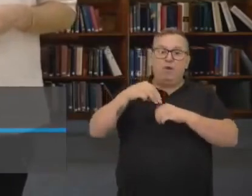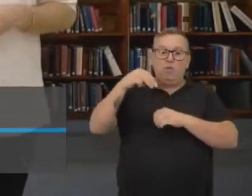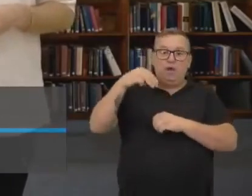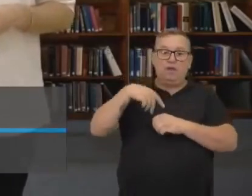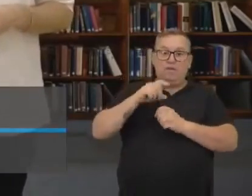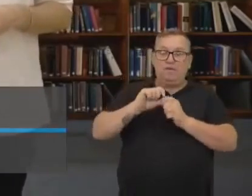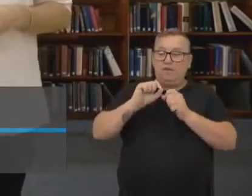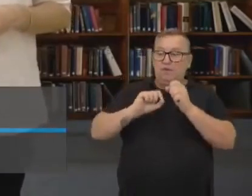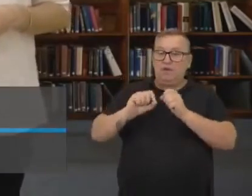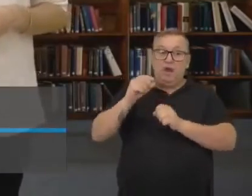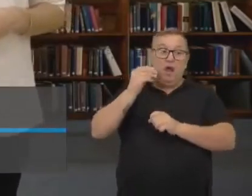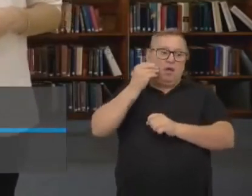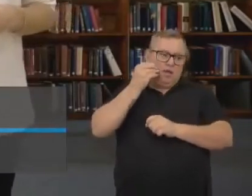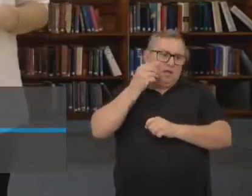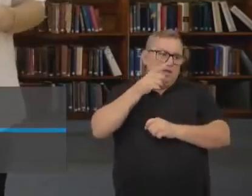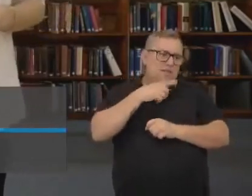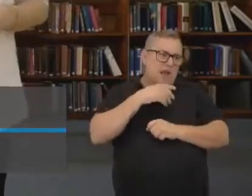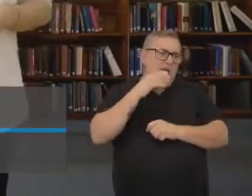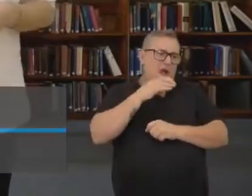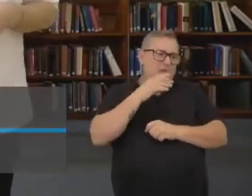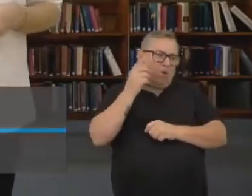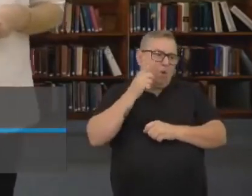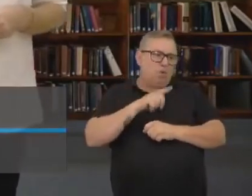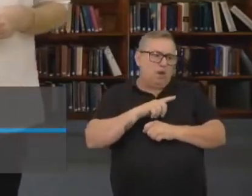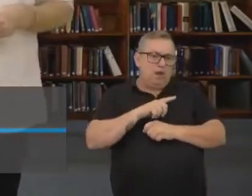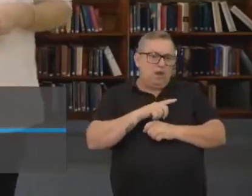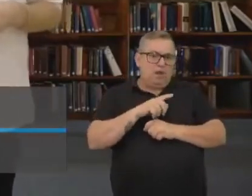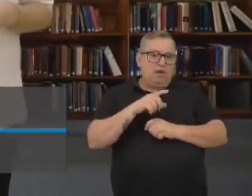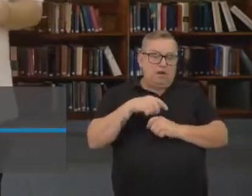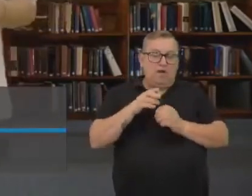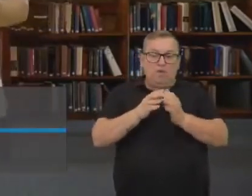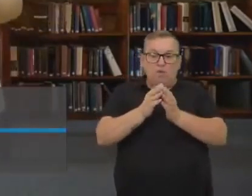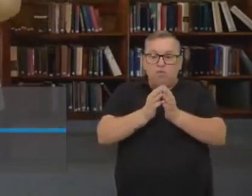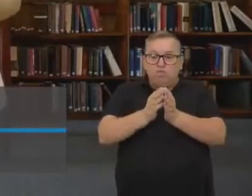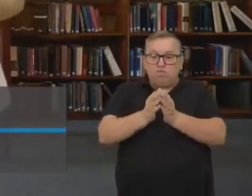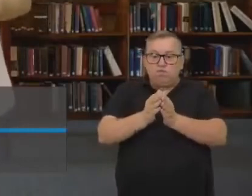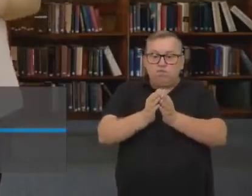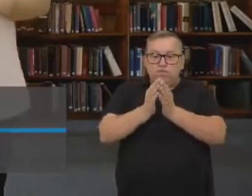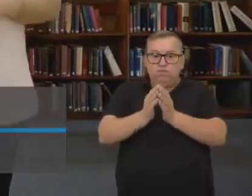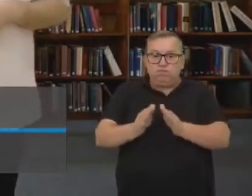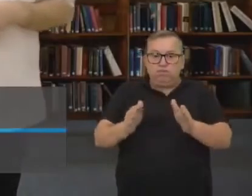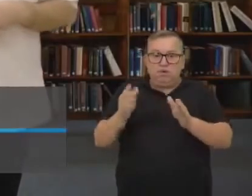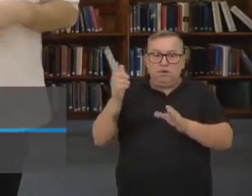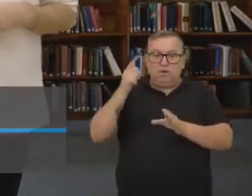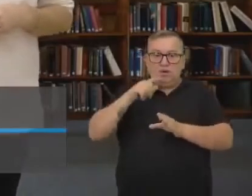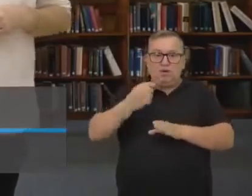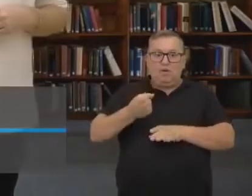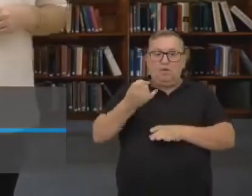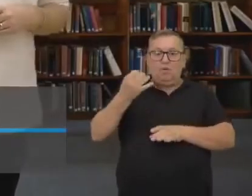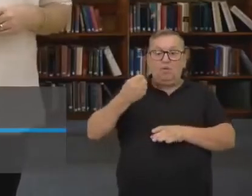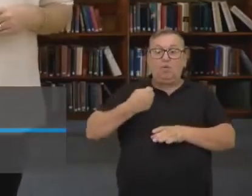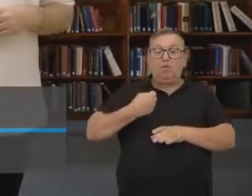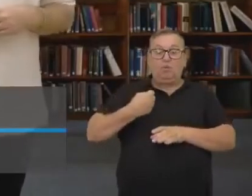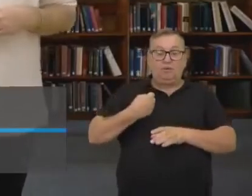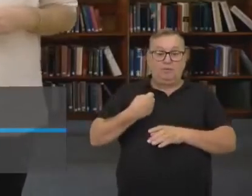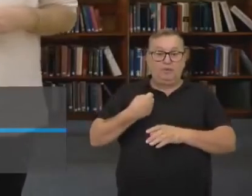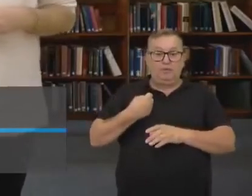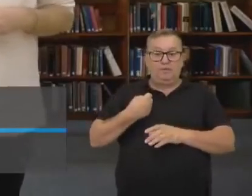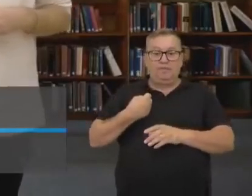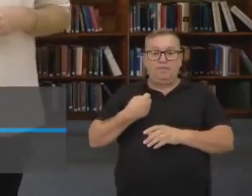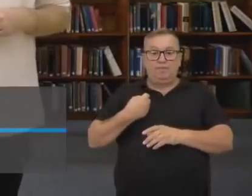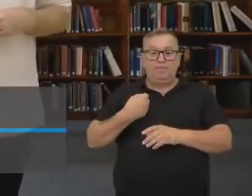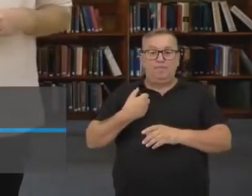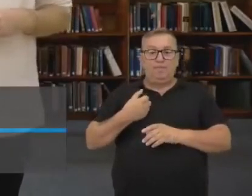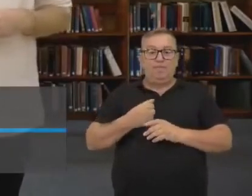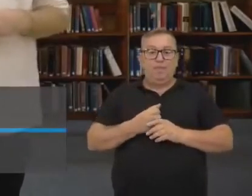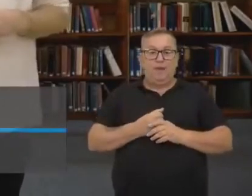você fazer um teste de agilidade. Então, você vai jogar lá o dado e você vai ver se você atingiu o determinado número que o mestre colocou lá que você